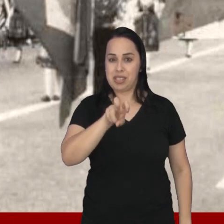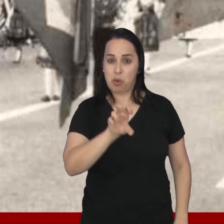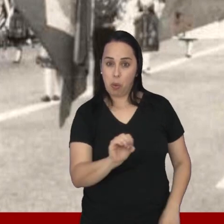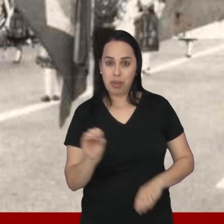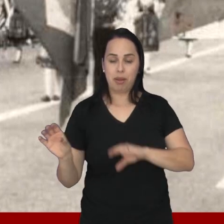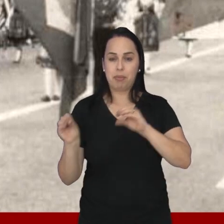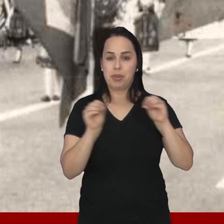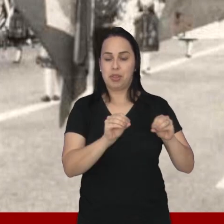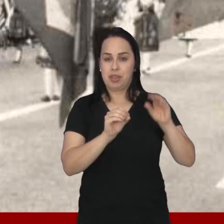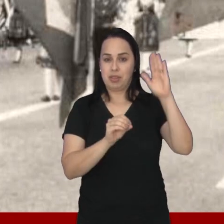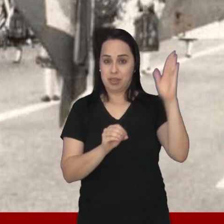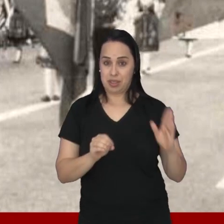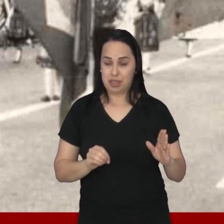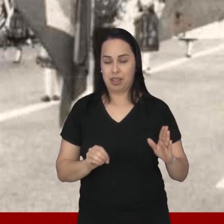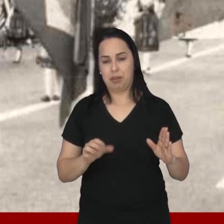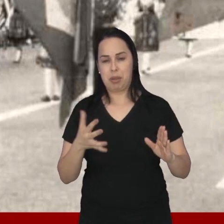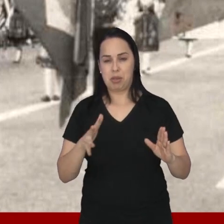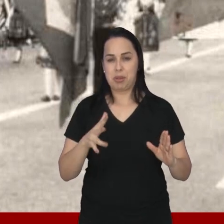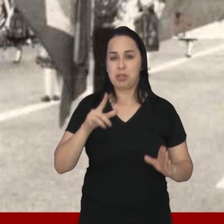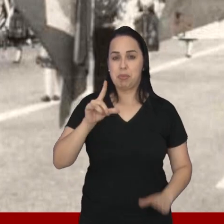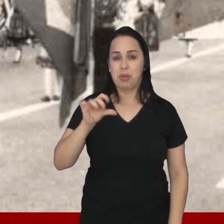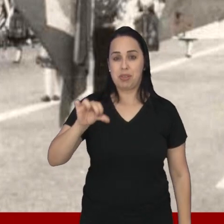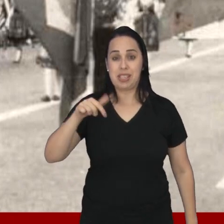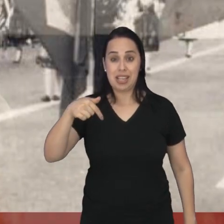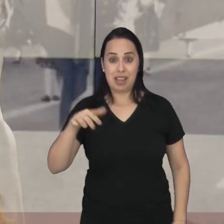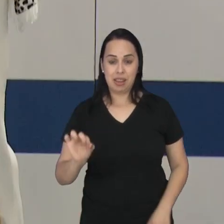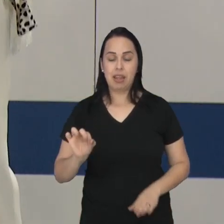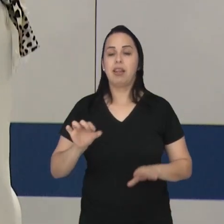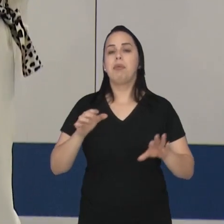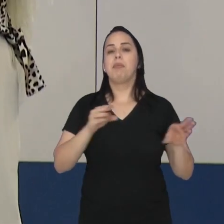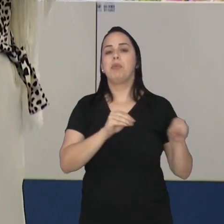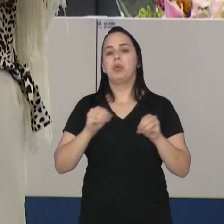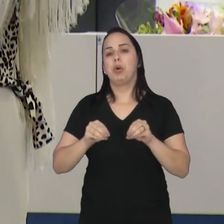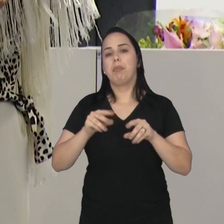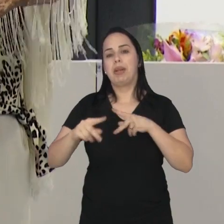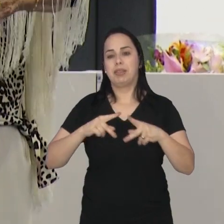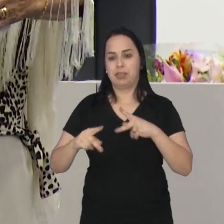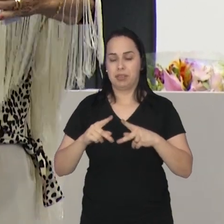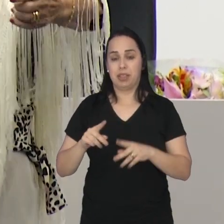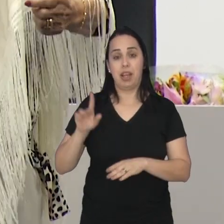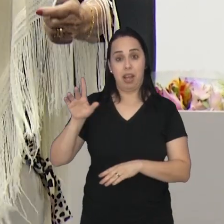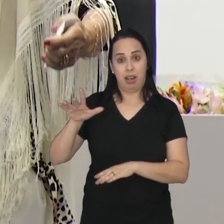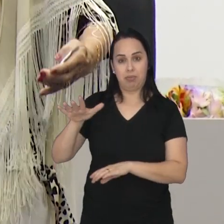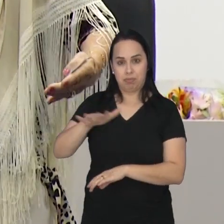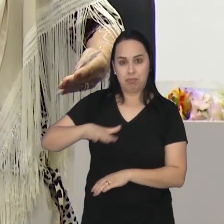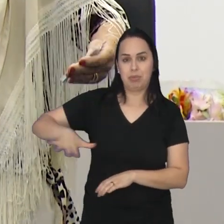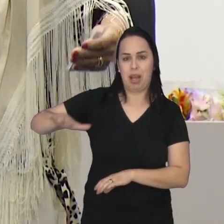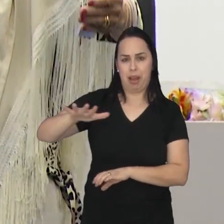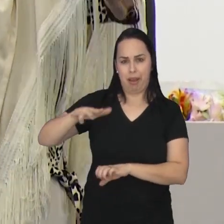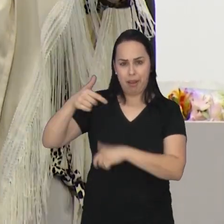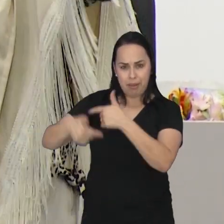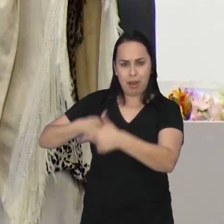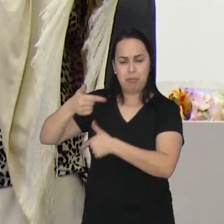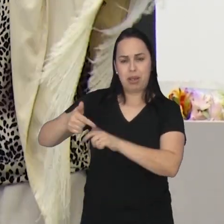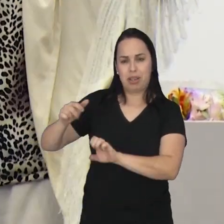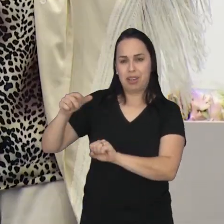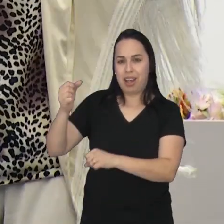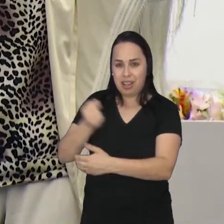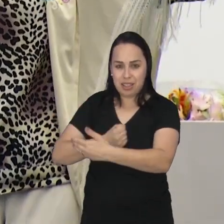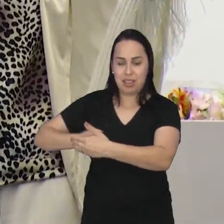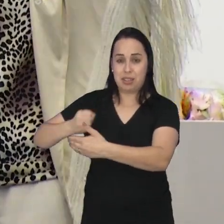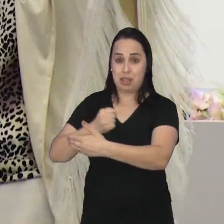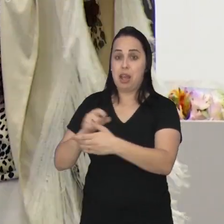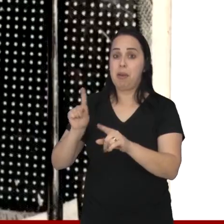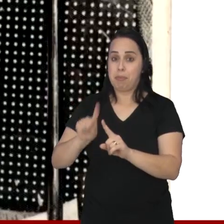veio para São José dos Campos em 1970. Aqui na cidade, além de empresária no ramo da gastronomia,